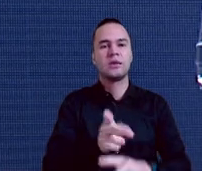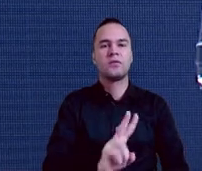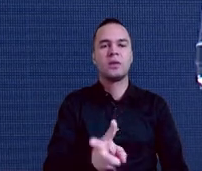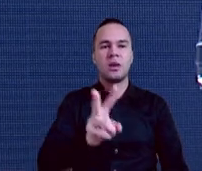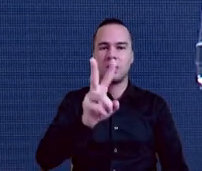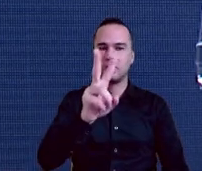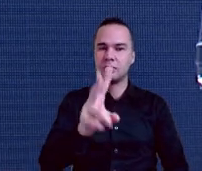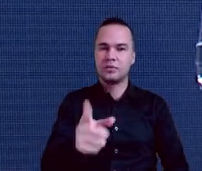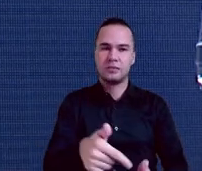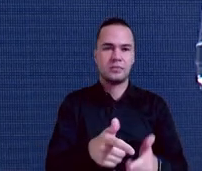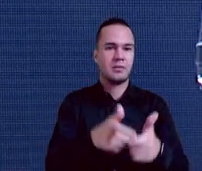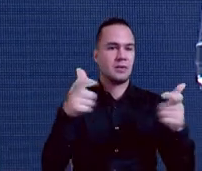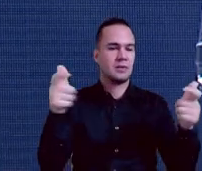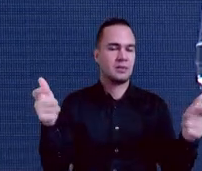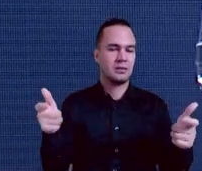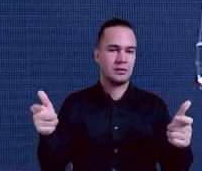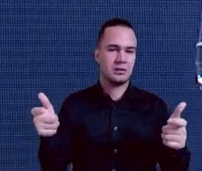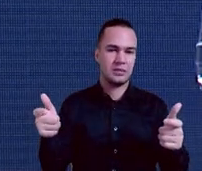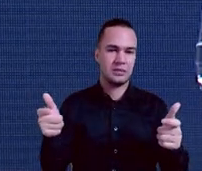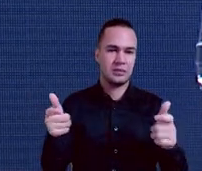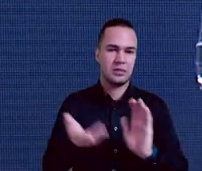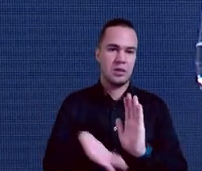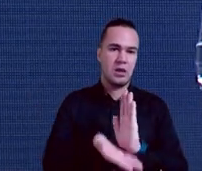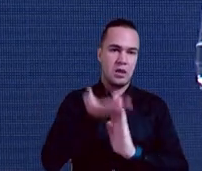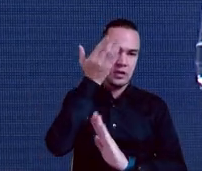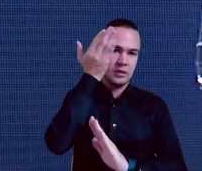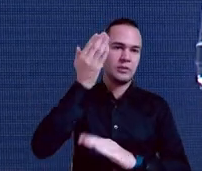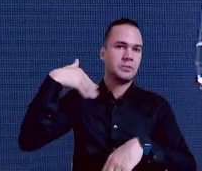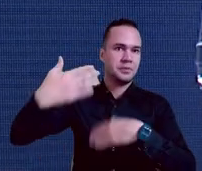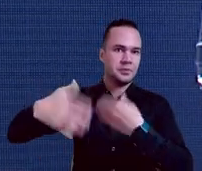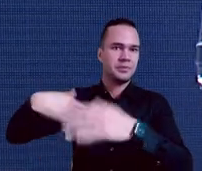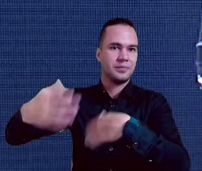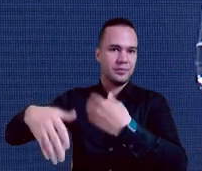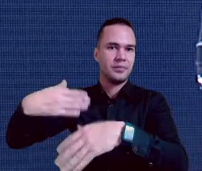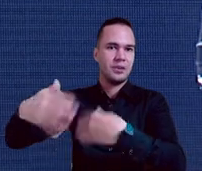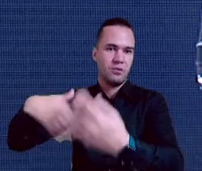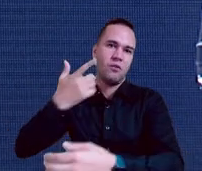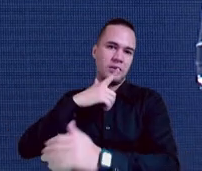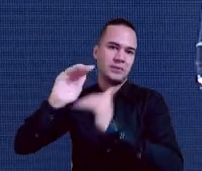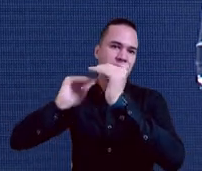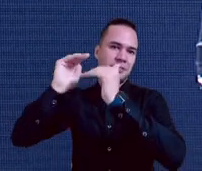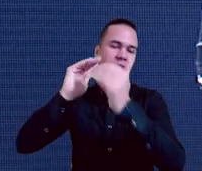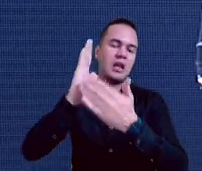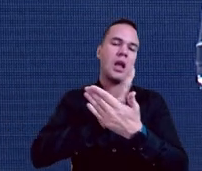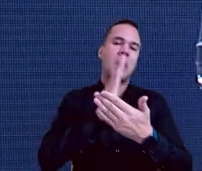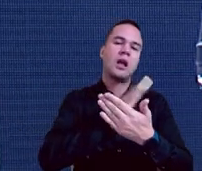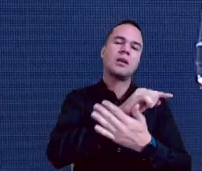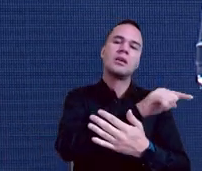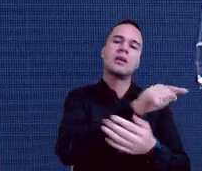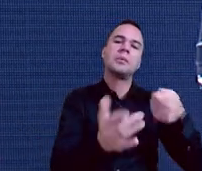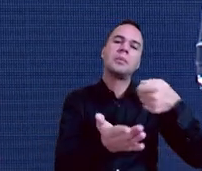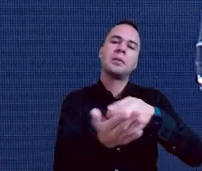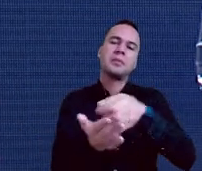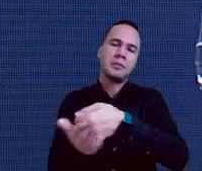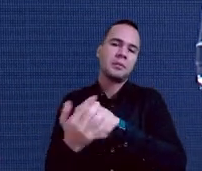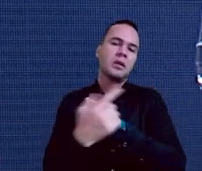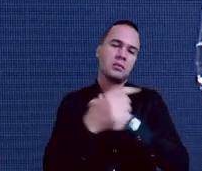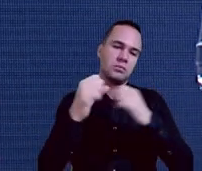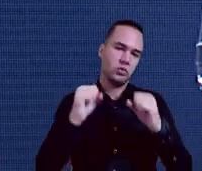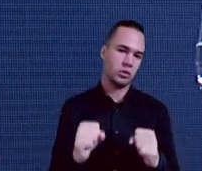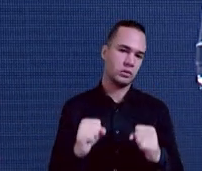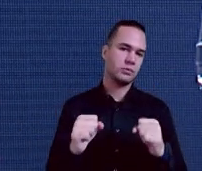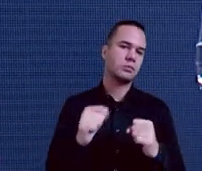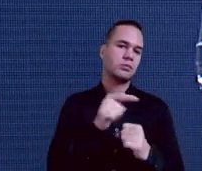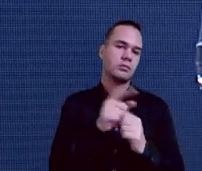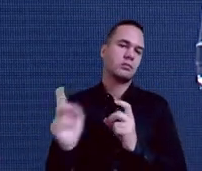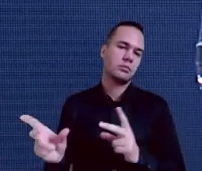agressivos a roda gira e alguns stakeholders neste interim até podem vender conseguir